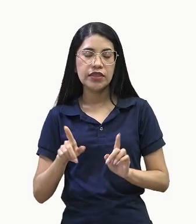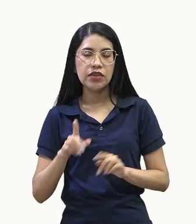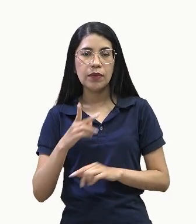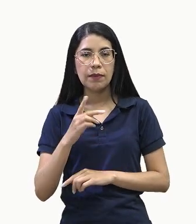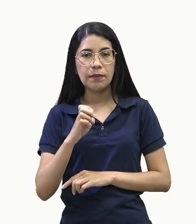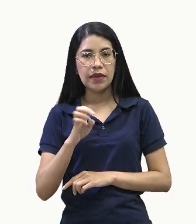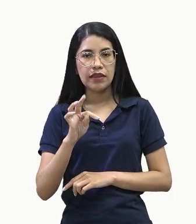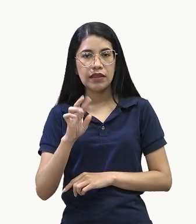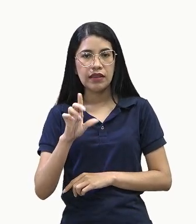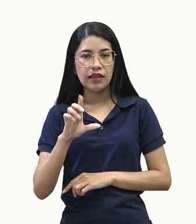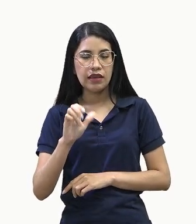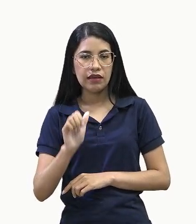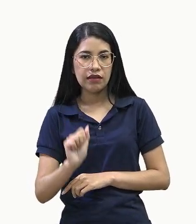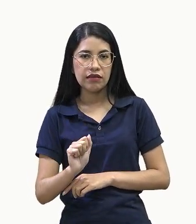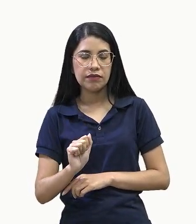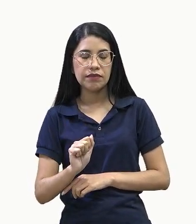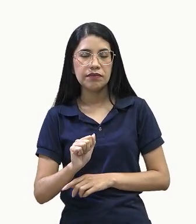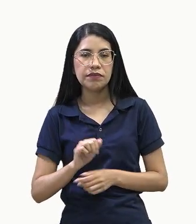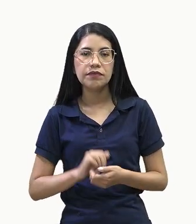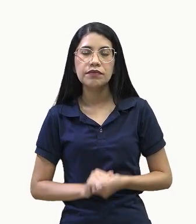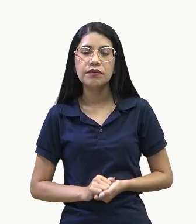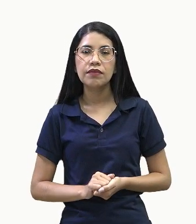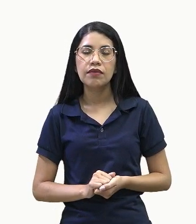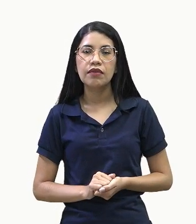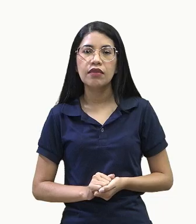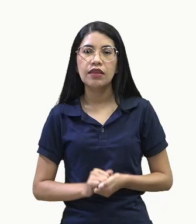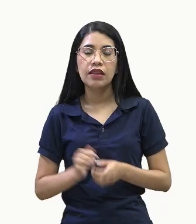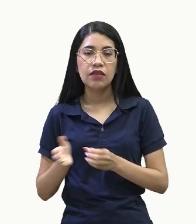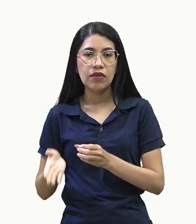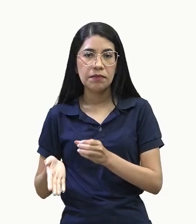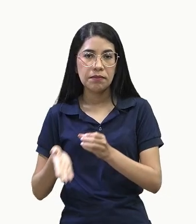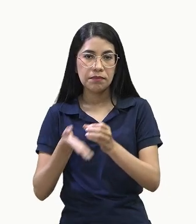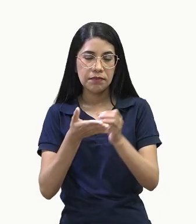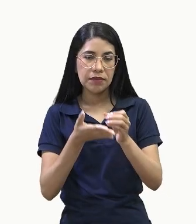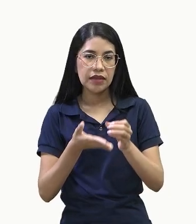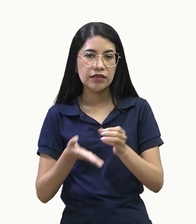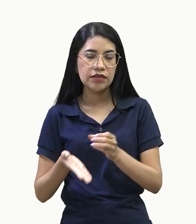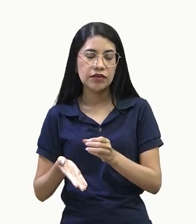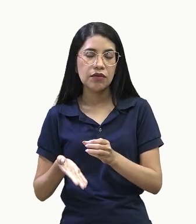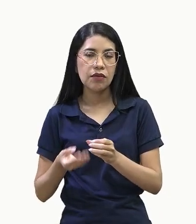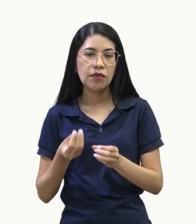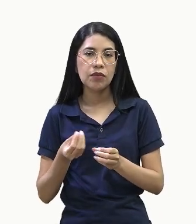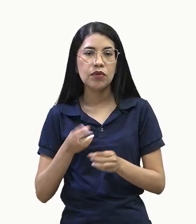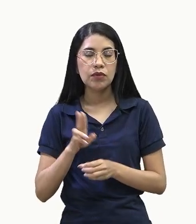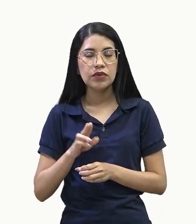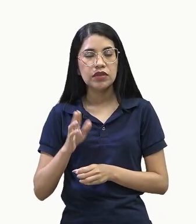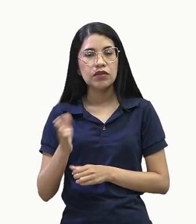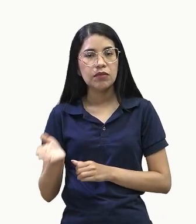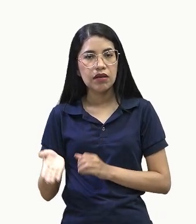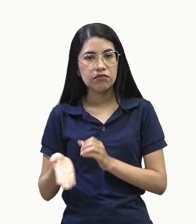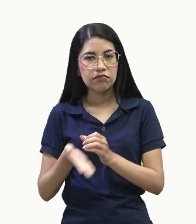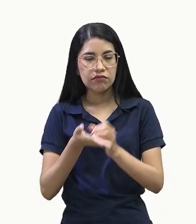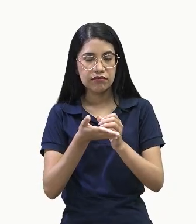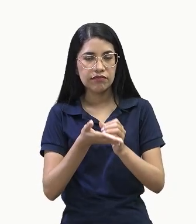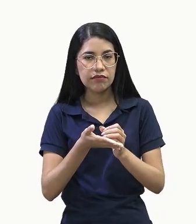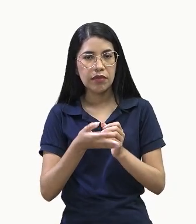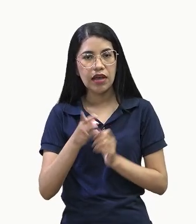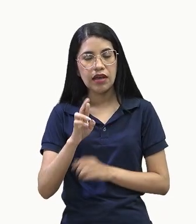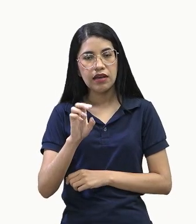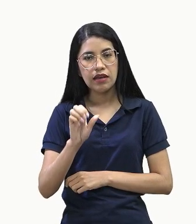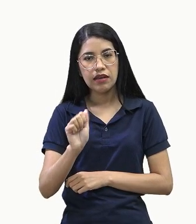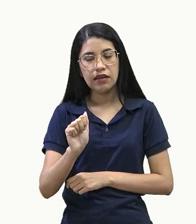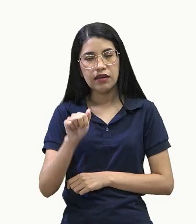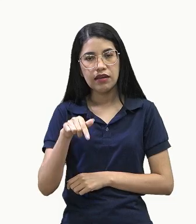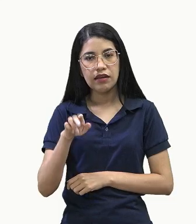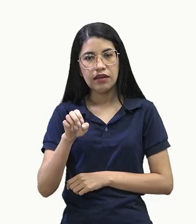peteca ou volante. E aí você bate no volante utilizando uma raquete que é